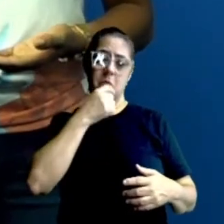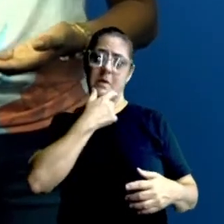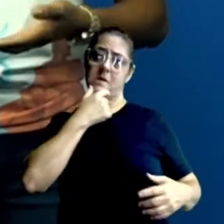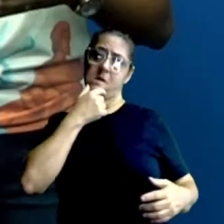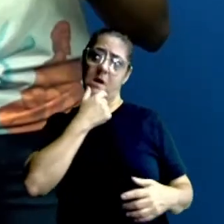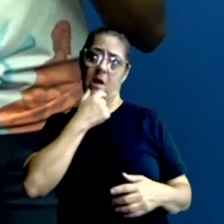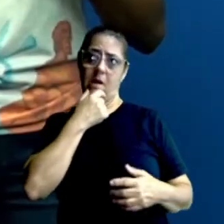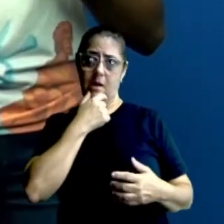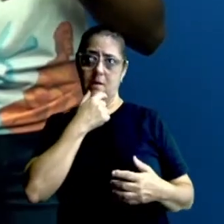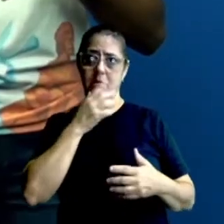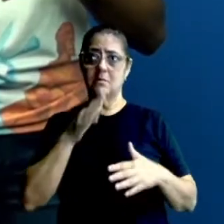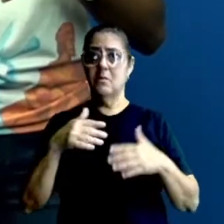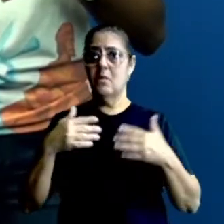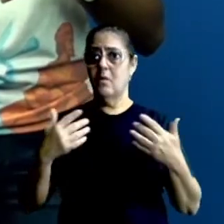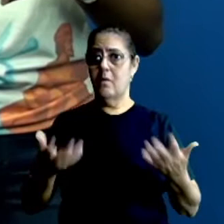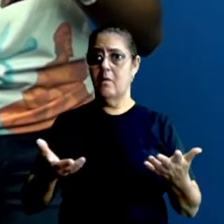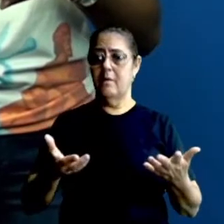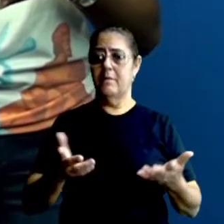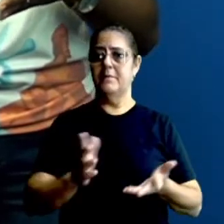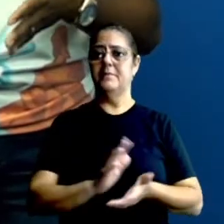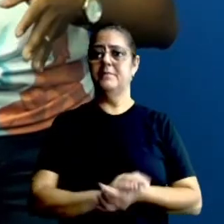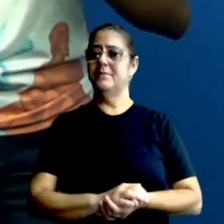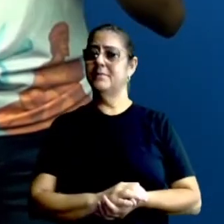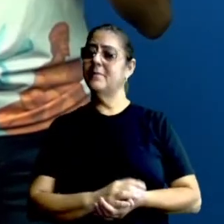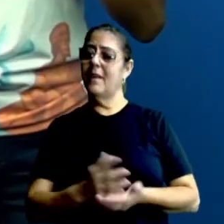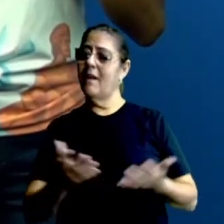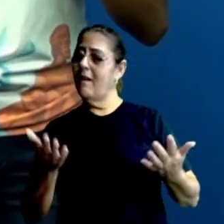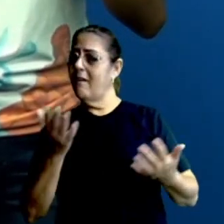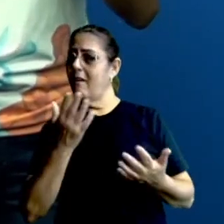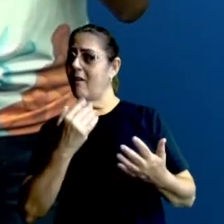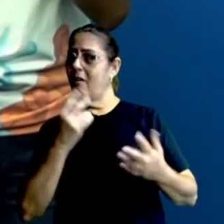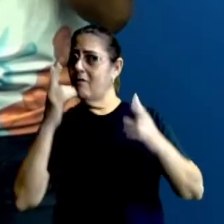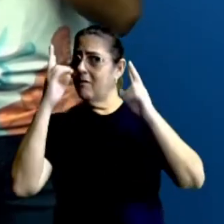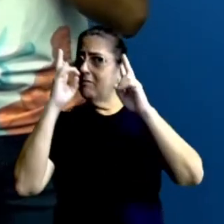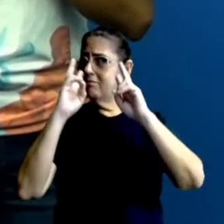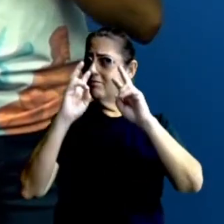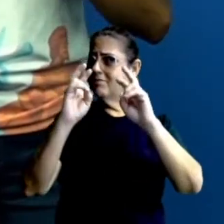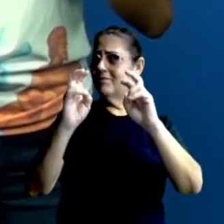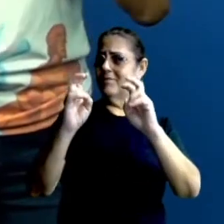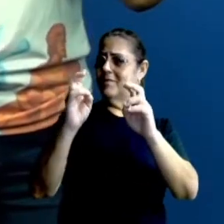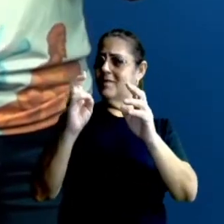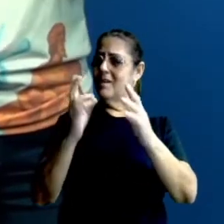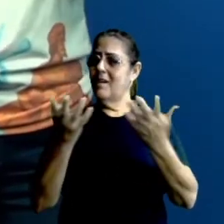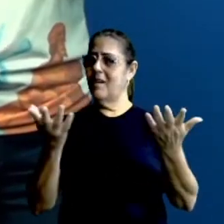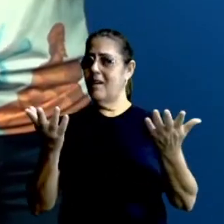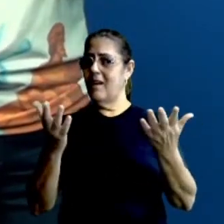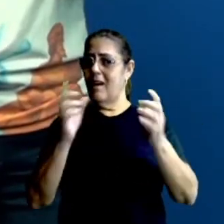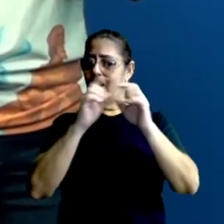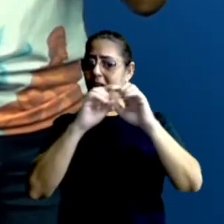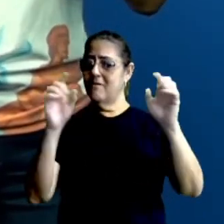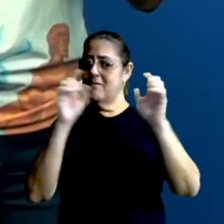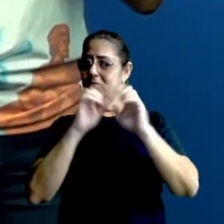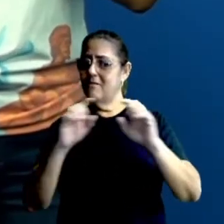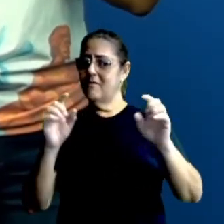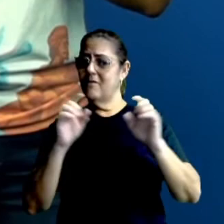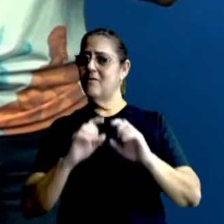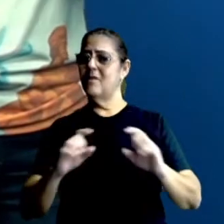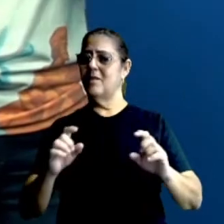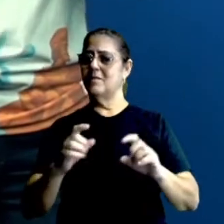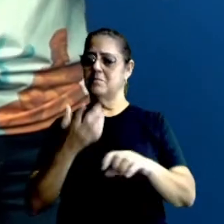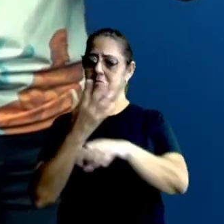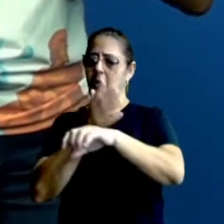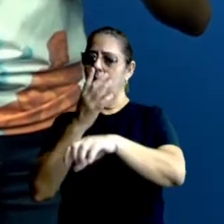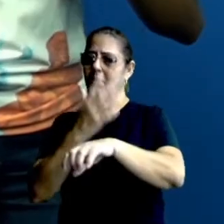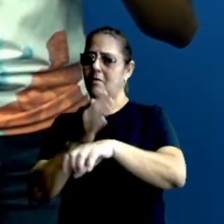língua inglesa Então vamos ficar ligadinhos a partir de agora porque você aí de casa vai escutar e